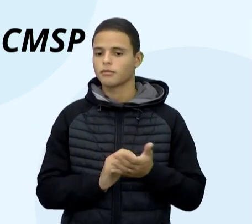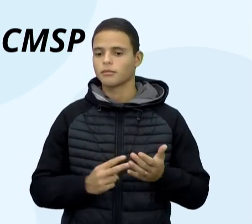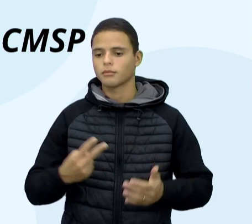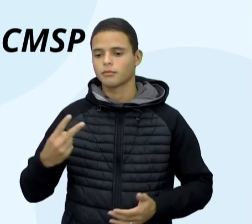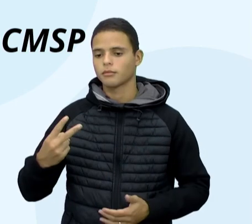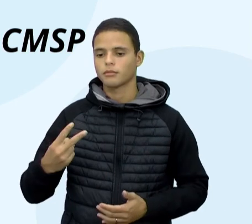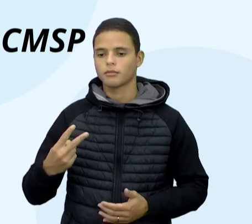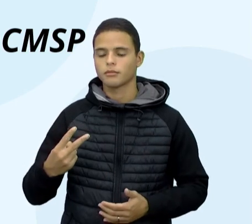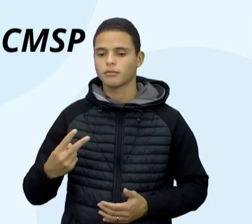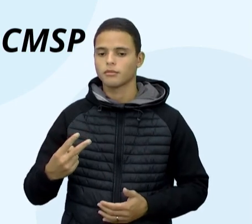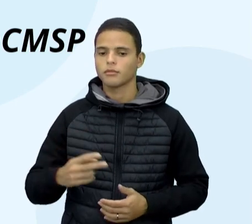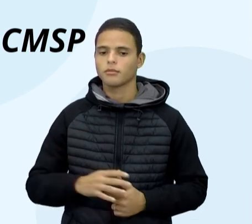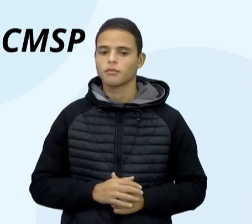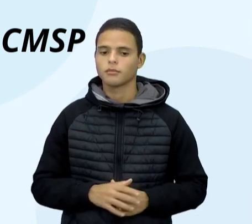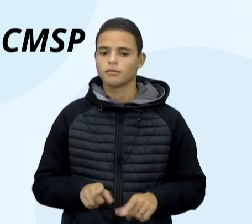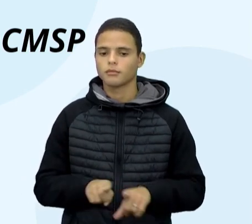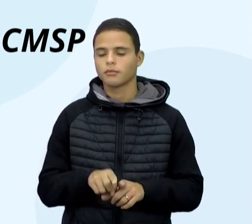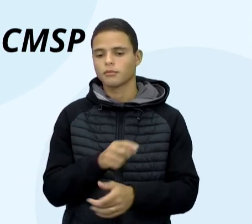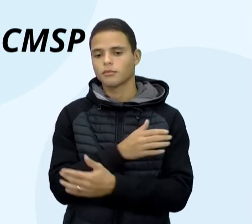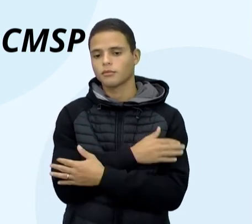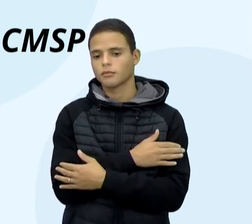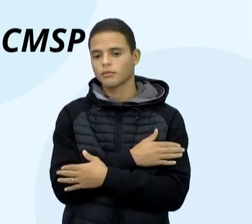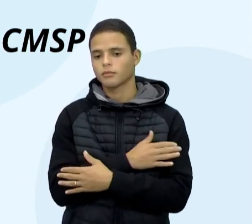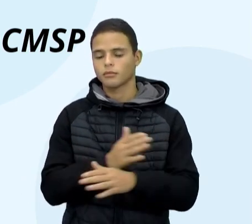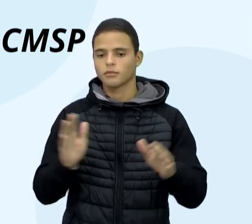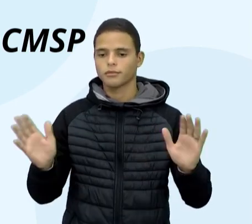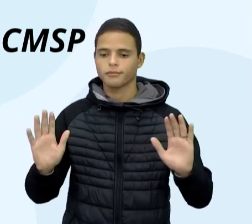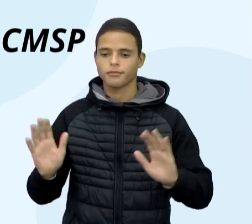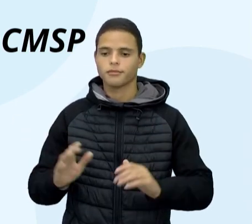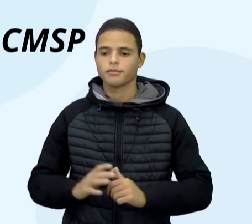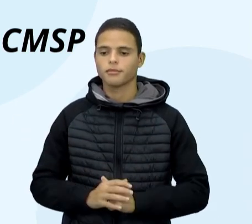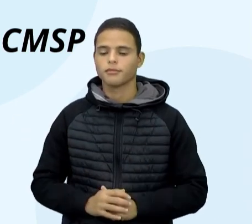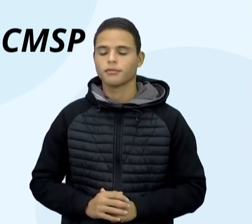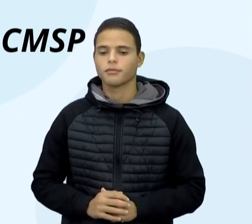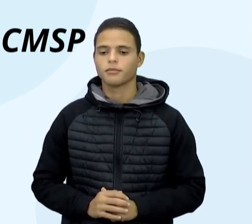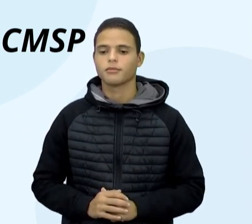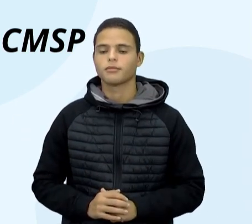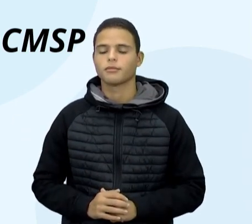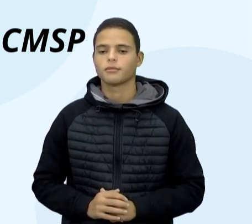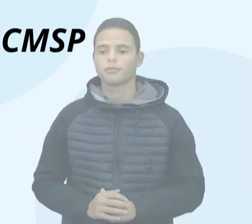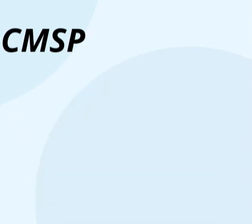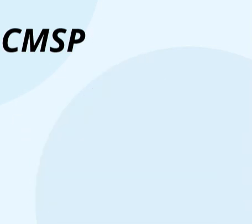2. Eu já deixo para vocês o meu abraço e até a próxima. Tchau, tchau!